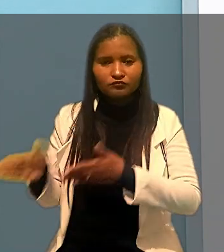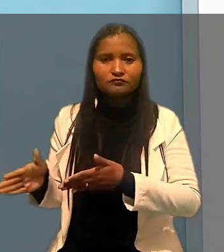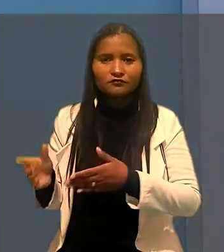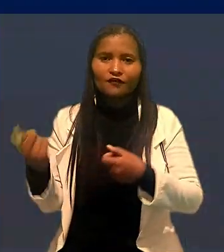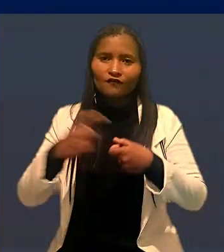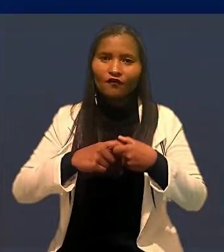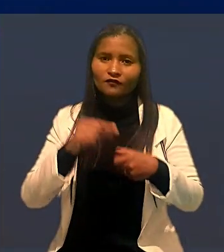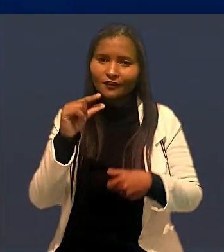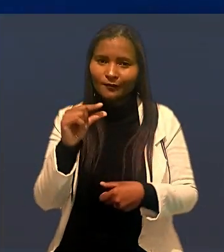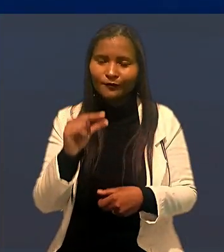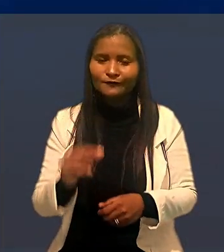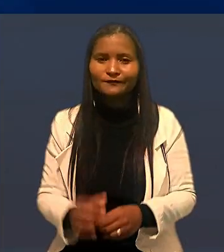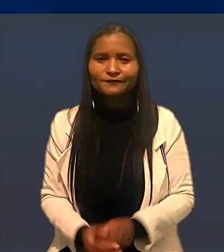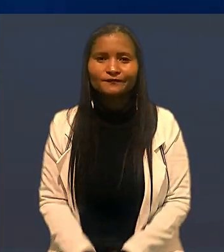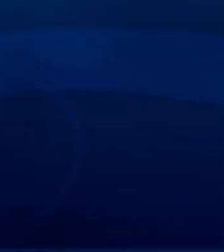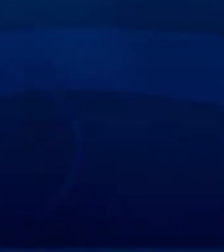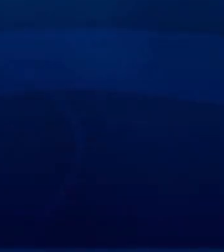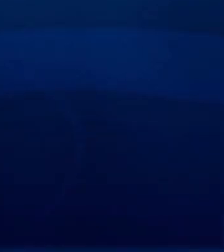pouco.